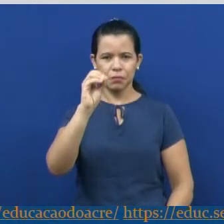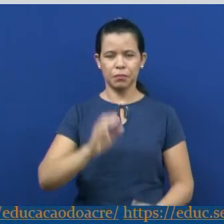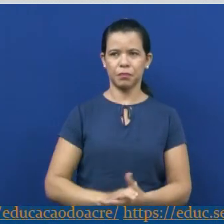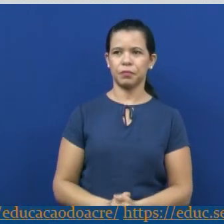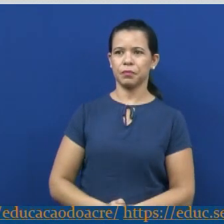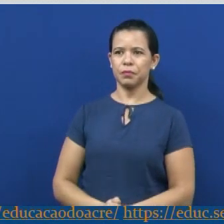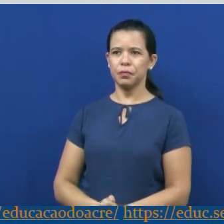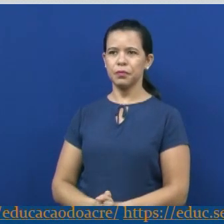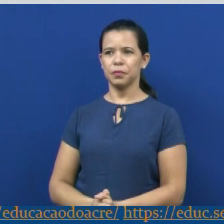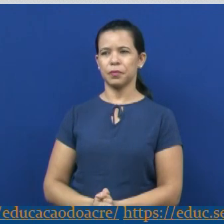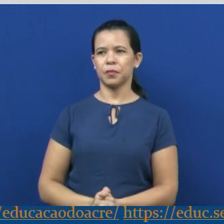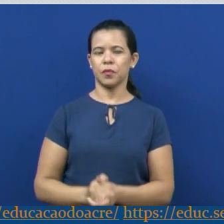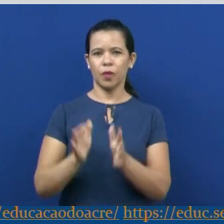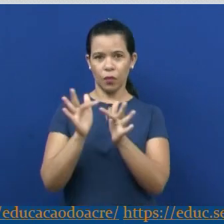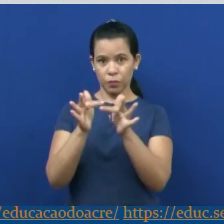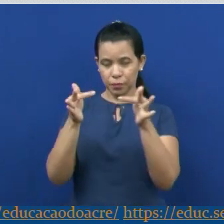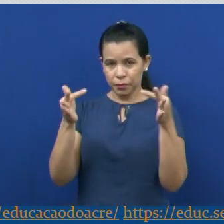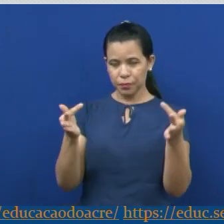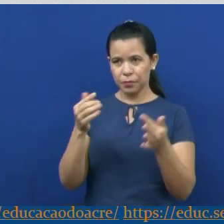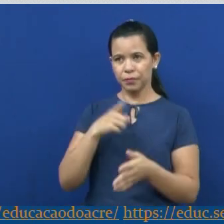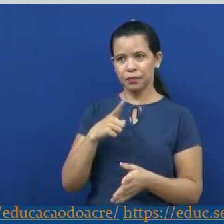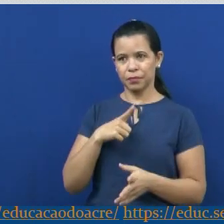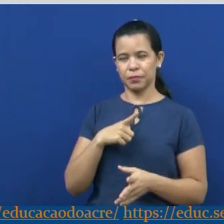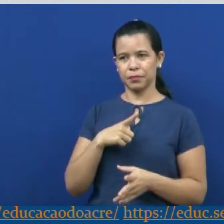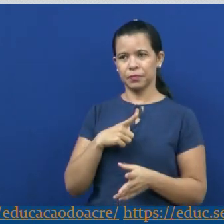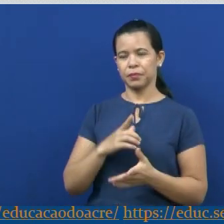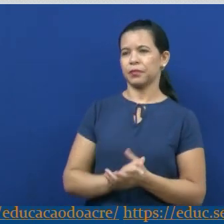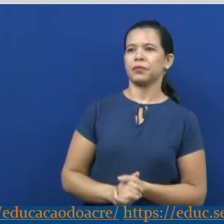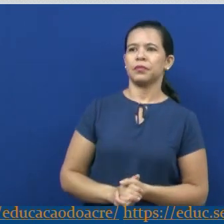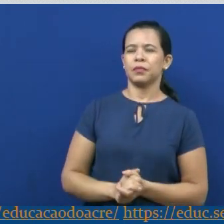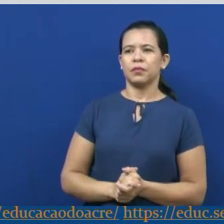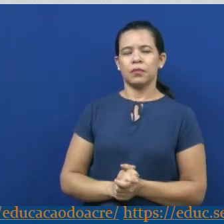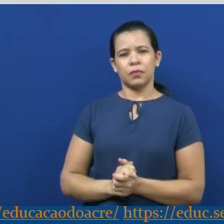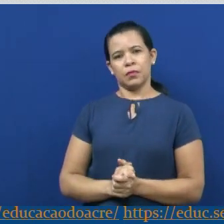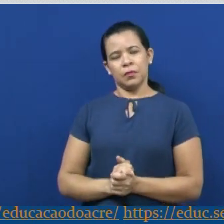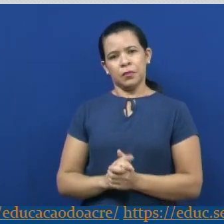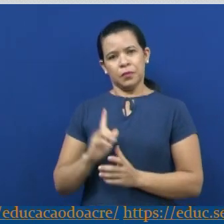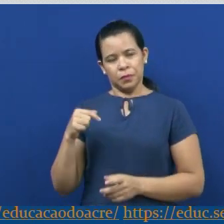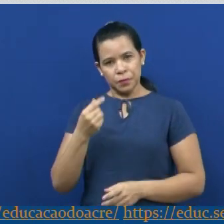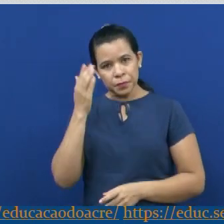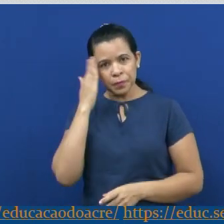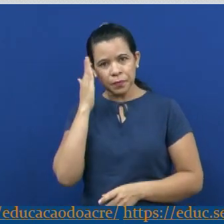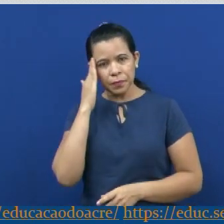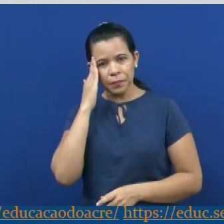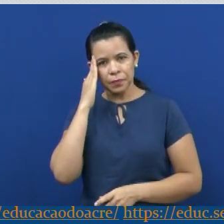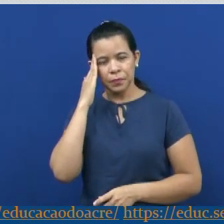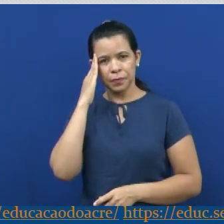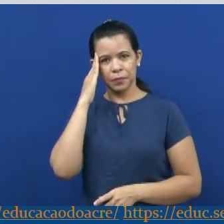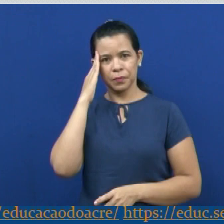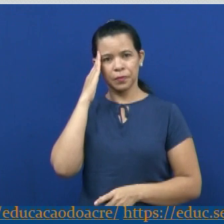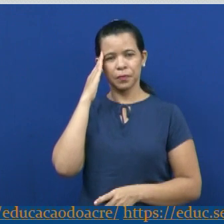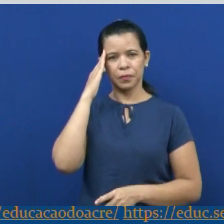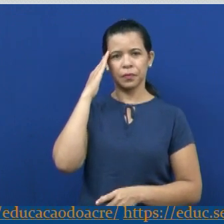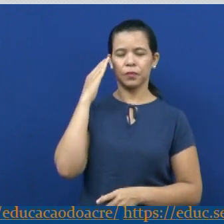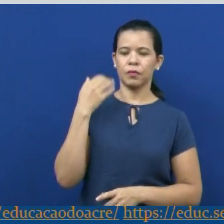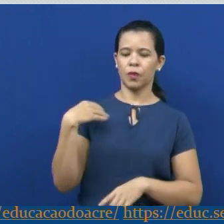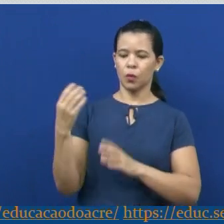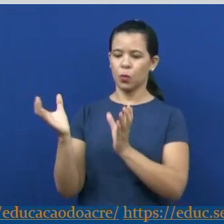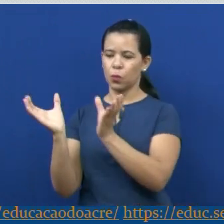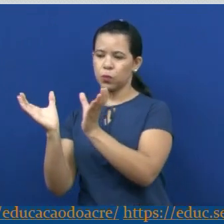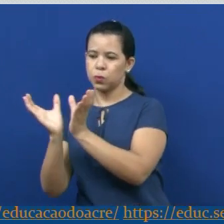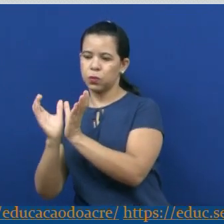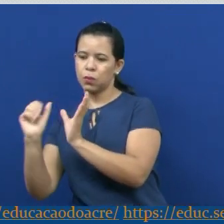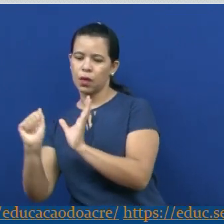Na função, nós temos o seguinte conceito. De um modo geral, dado dois conjuntos, A e